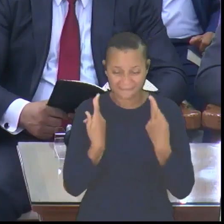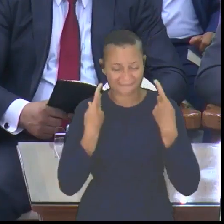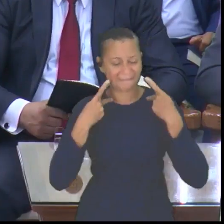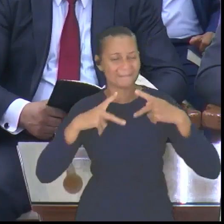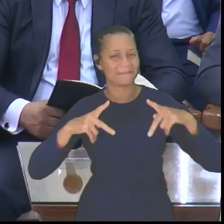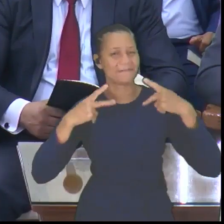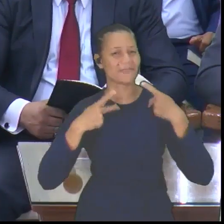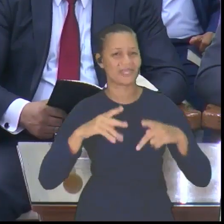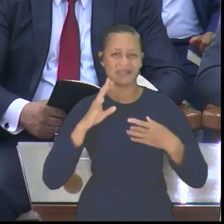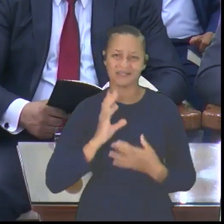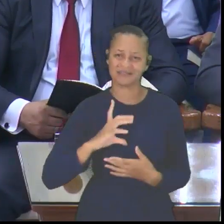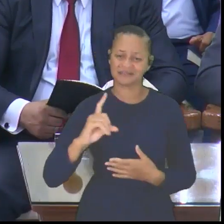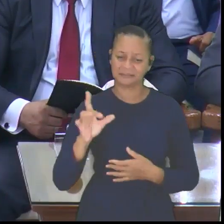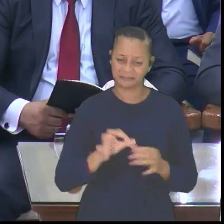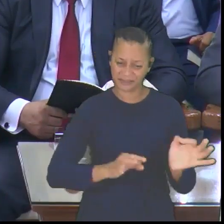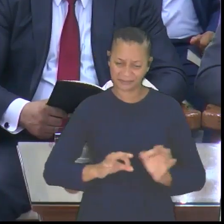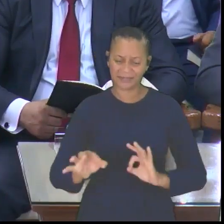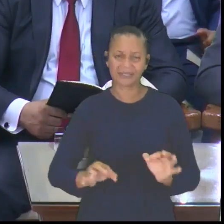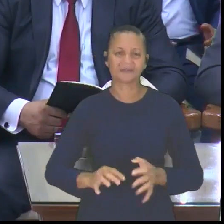prepare.